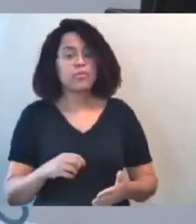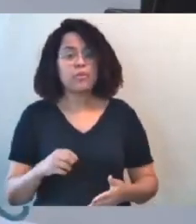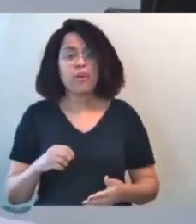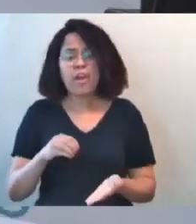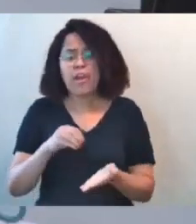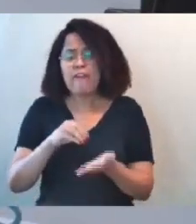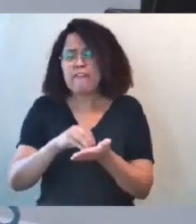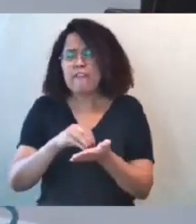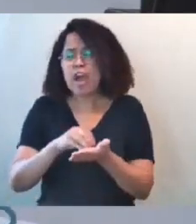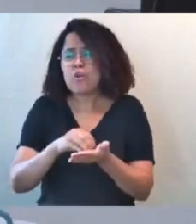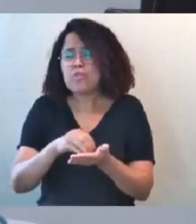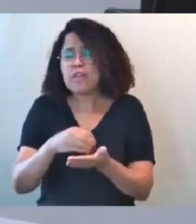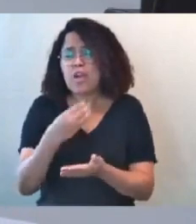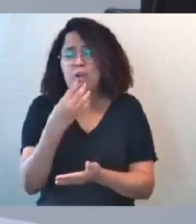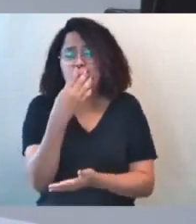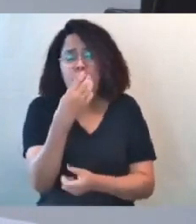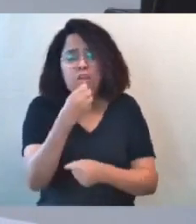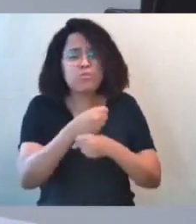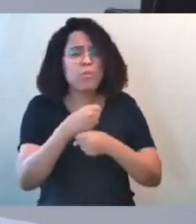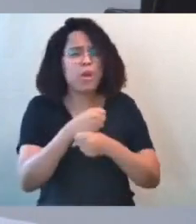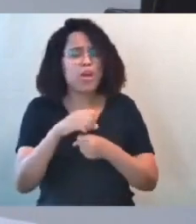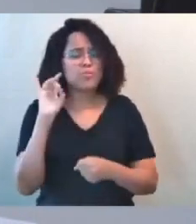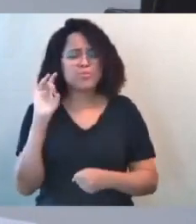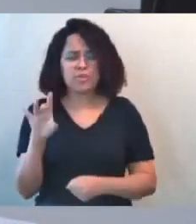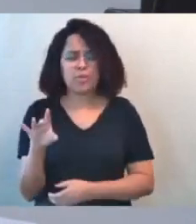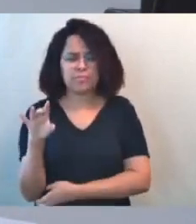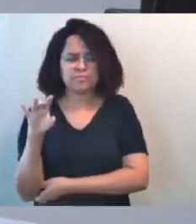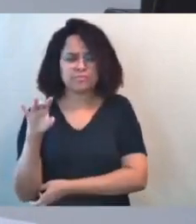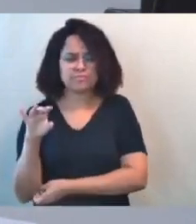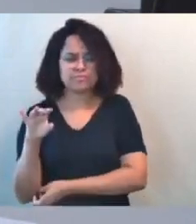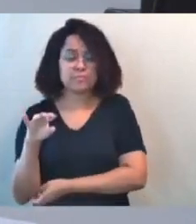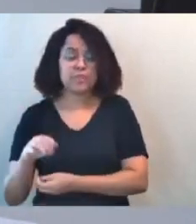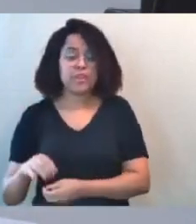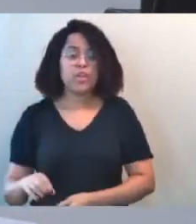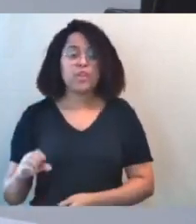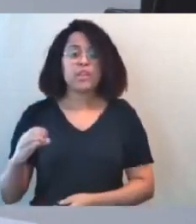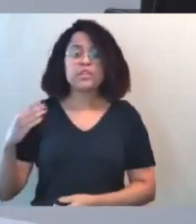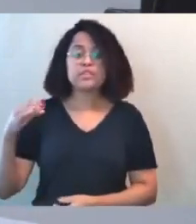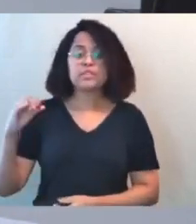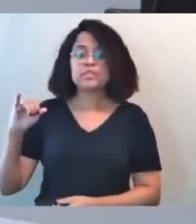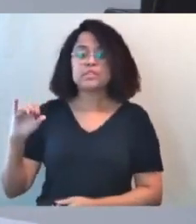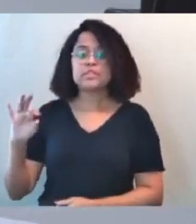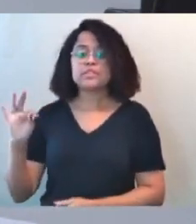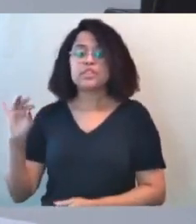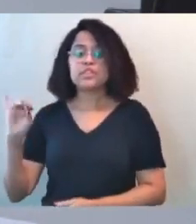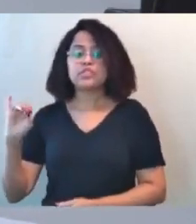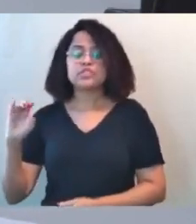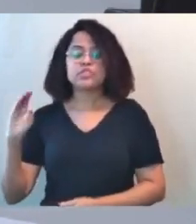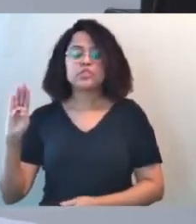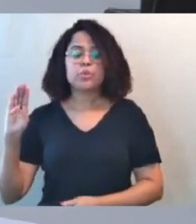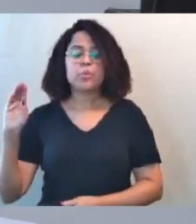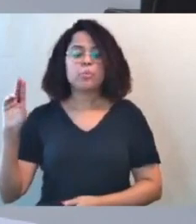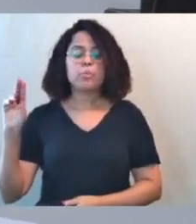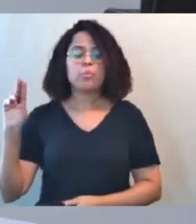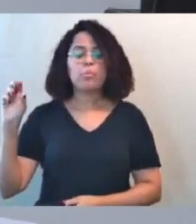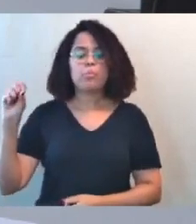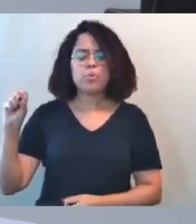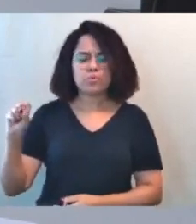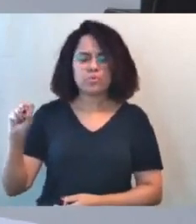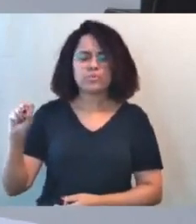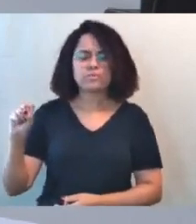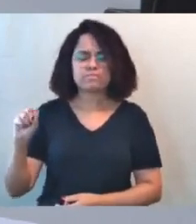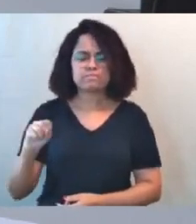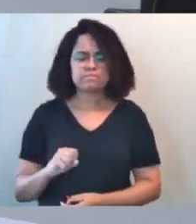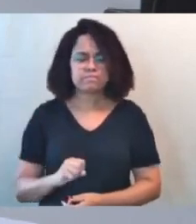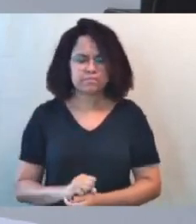contrato, só o Citibus é reversível e na planilha o valor residual dos veículos que vocês colocaram é de 10%. Só